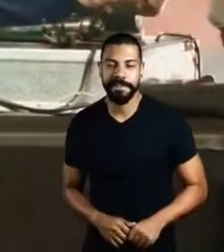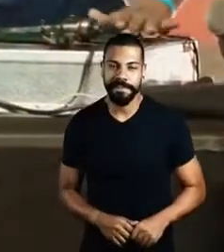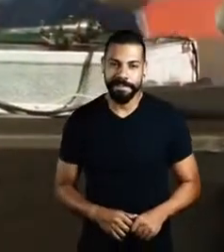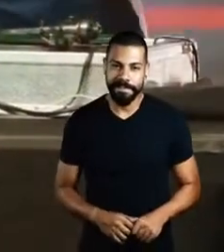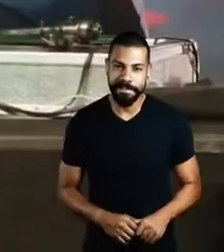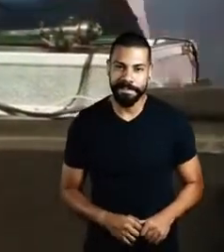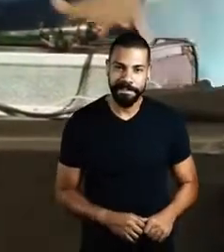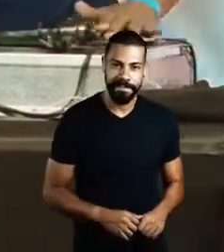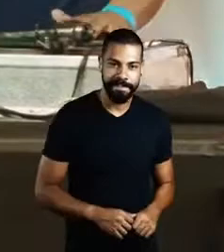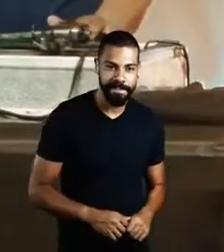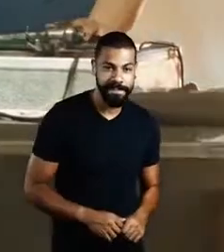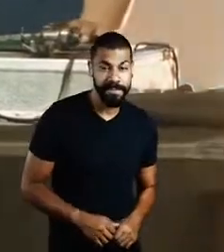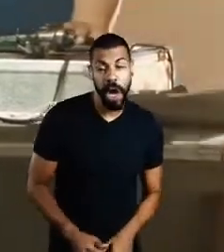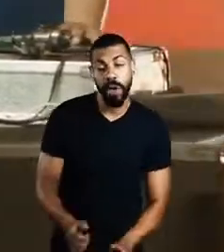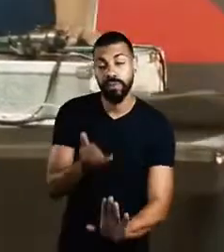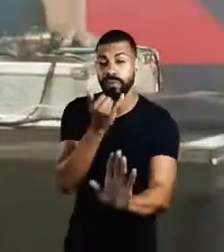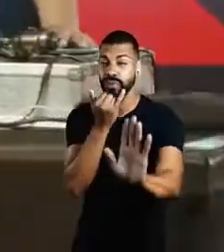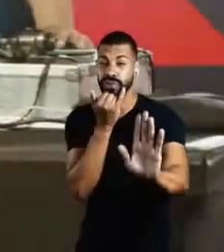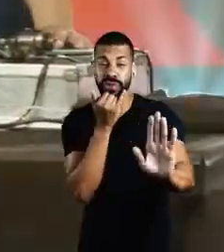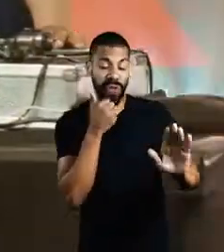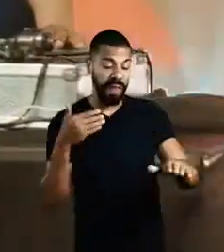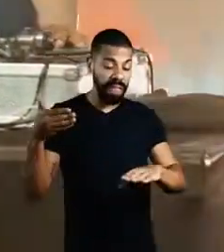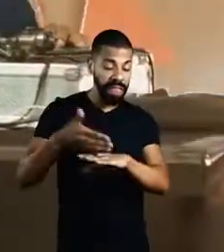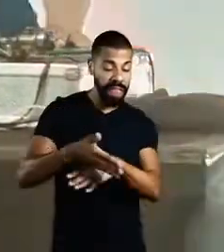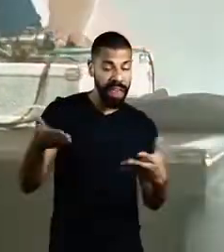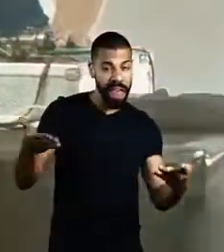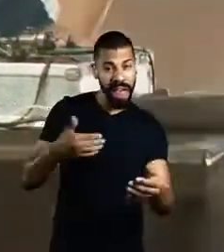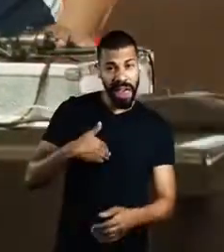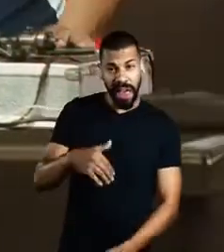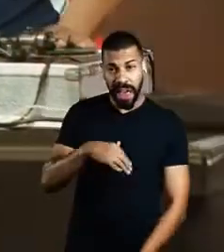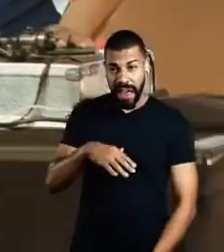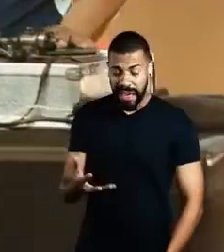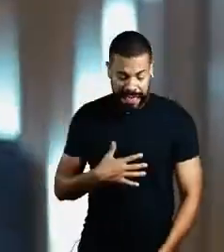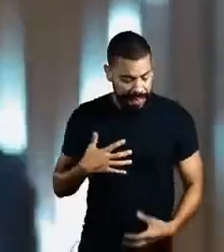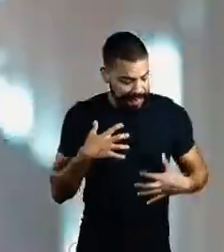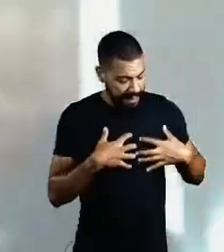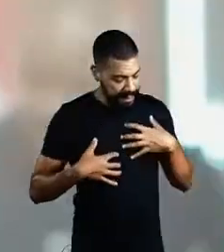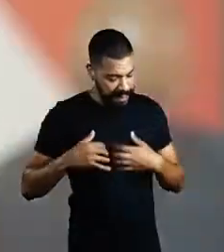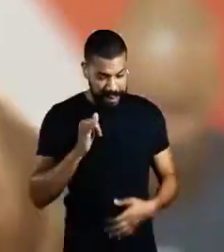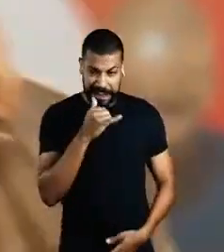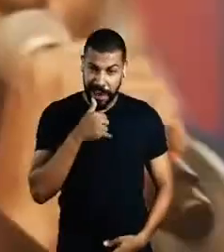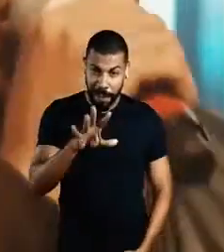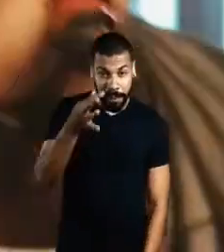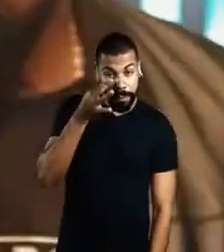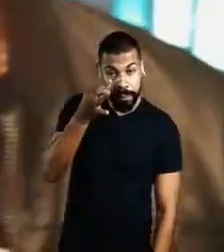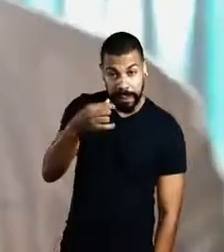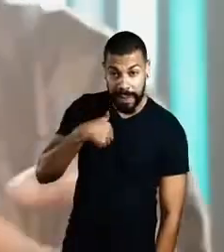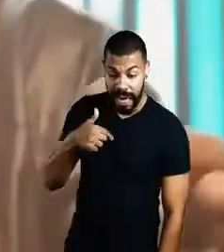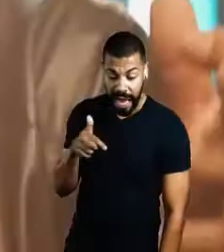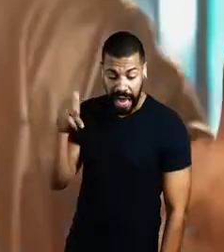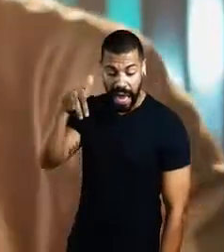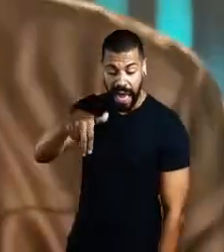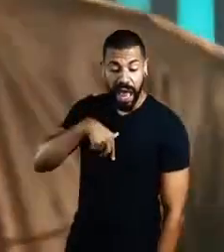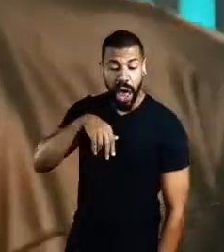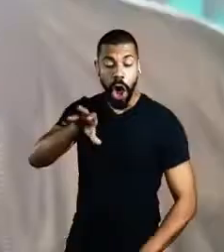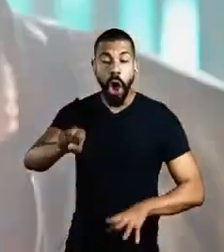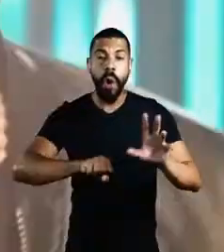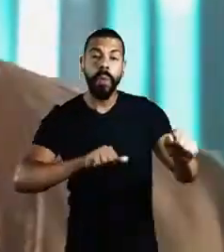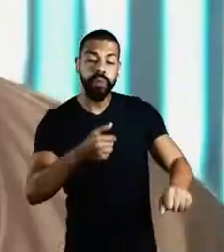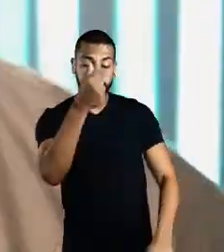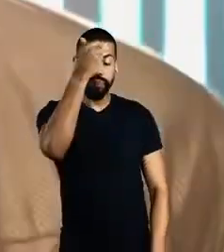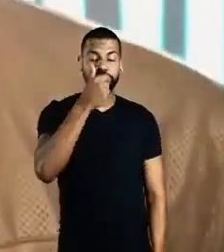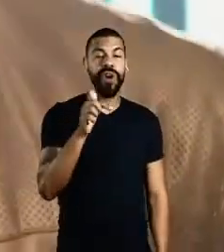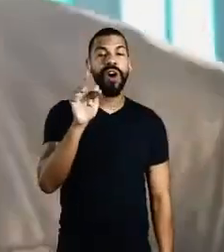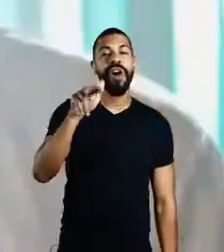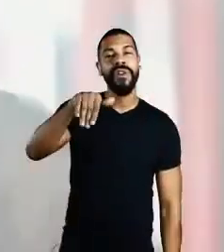Aí, desculpa aí chegar assim e pá, não quis chatear. Mas tá ligado que é meu, vou tomar. Sou função, na